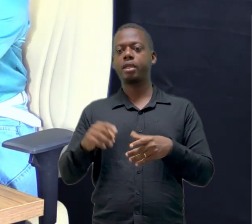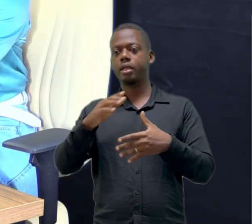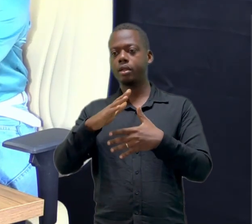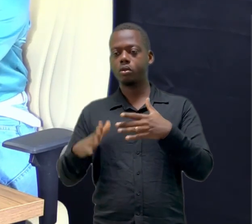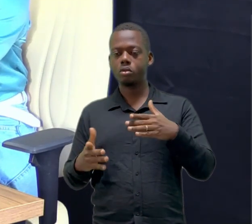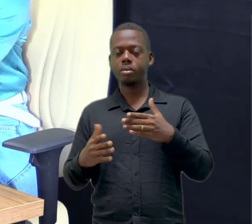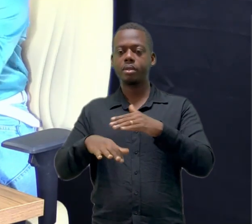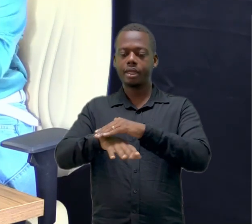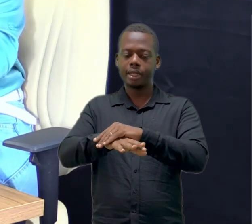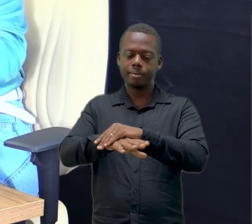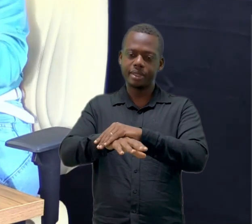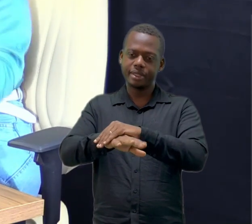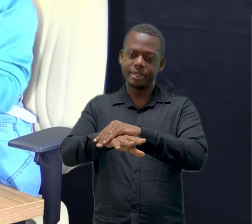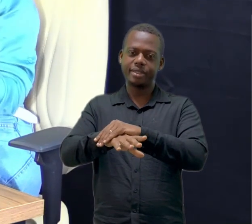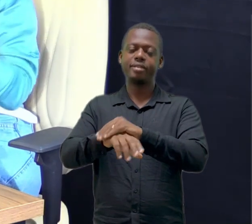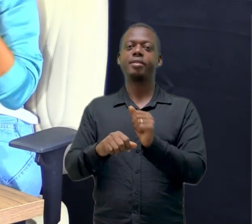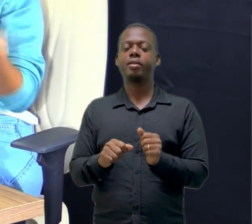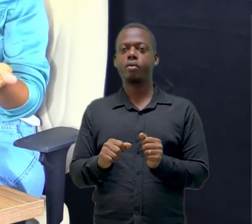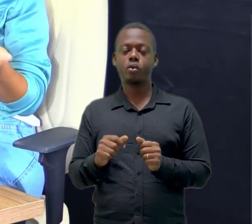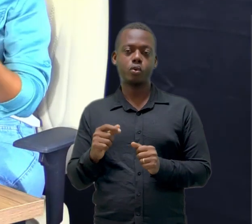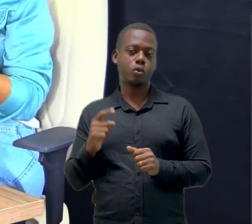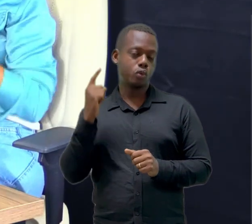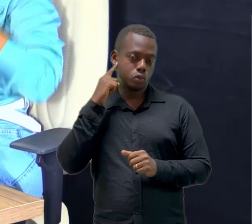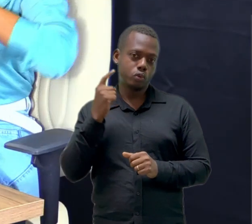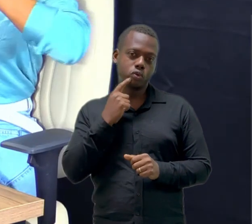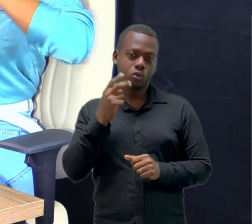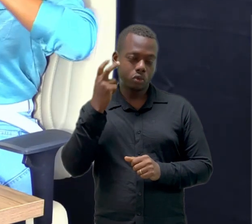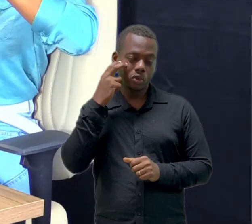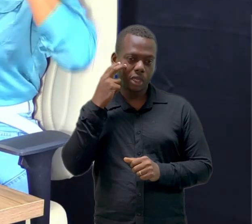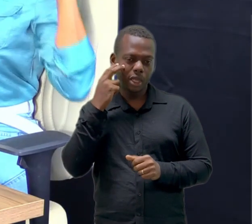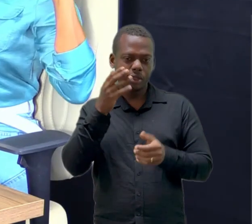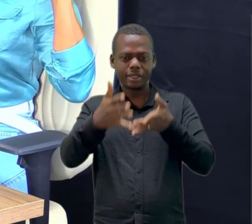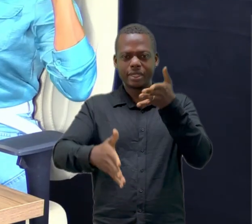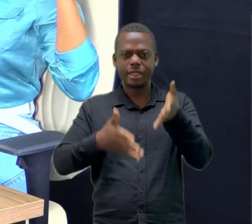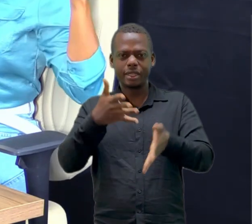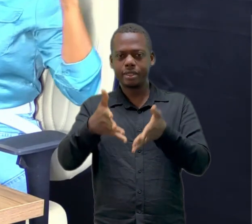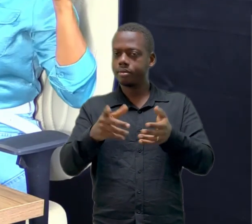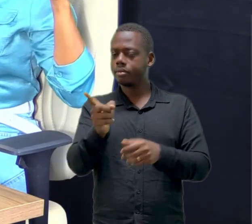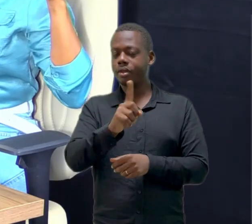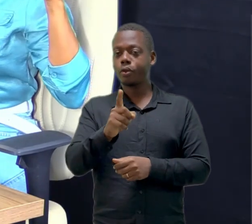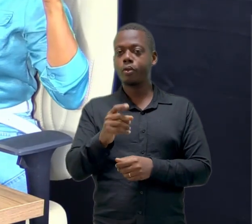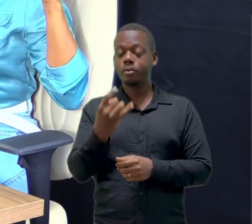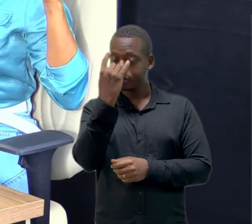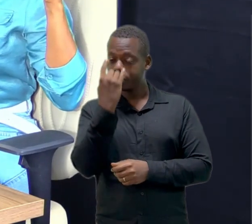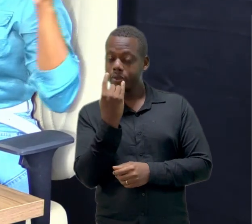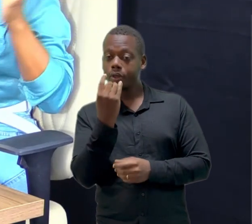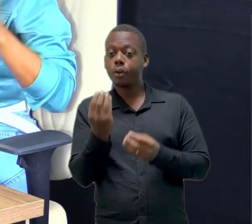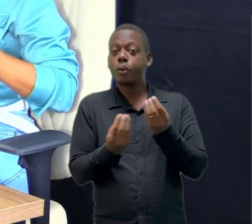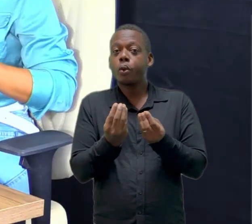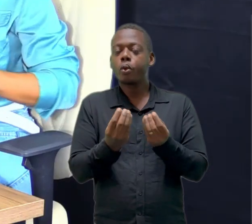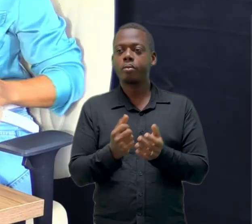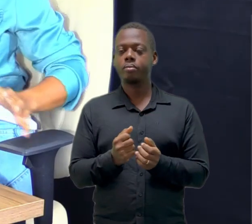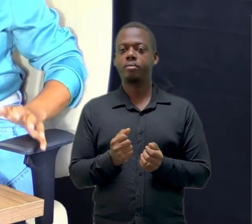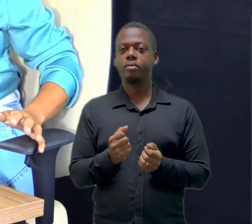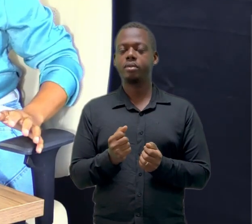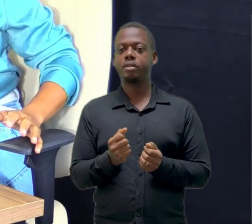tátil. Interessante. O surdo cego, a gente não faz sinais assim. Se ele é cego, Entendi. né? É Então,